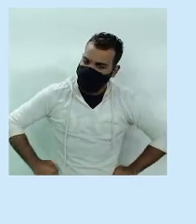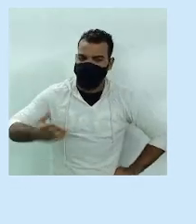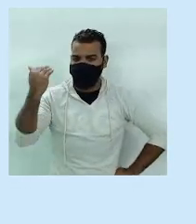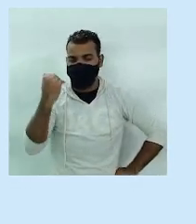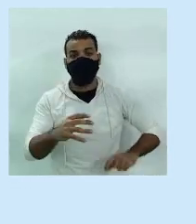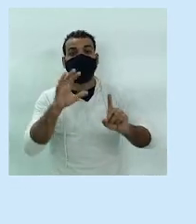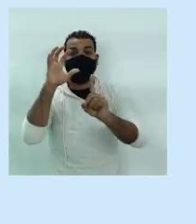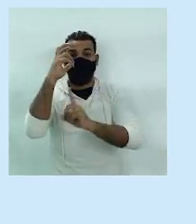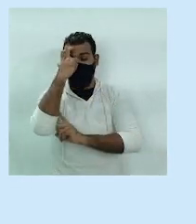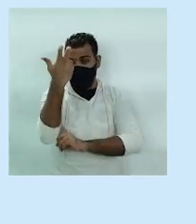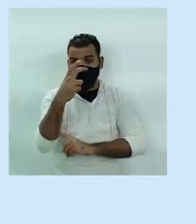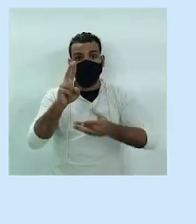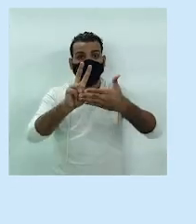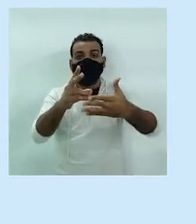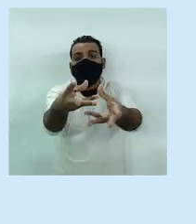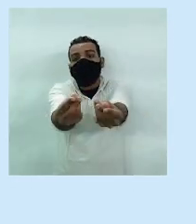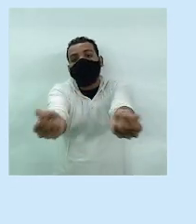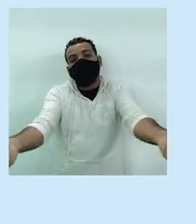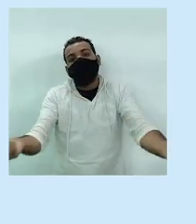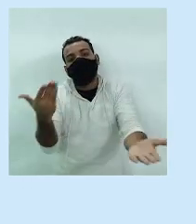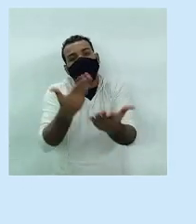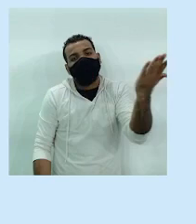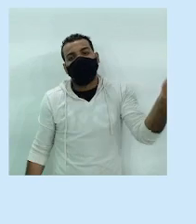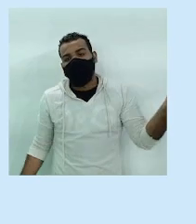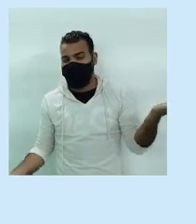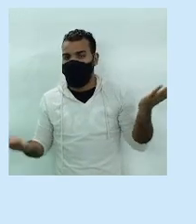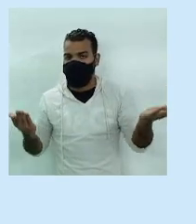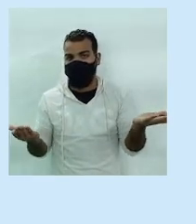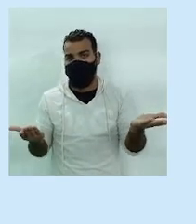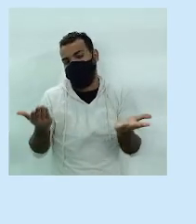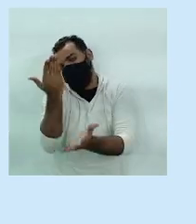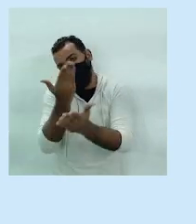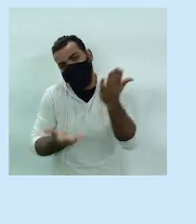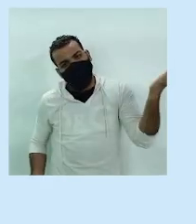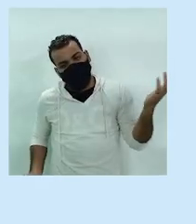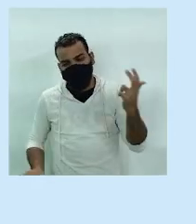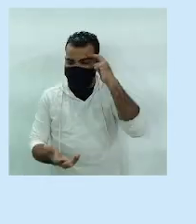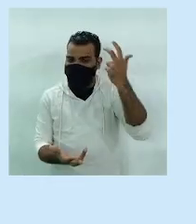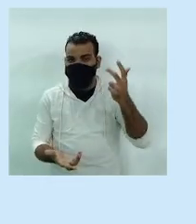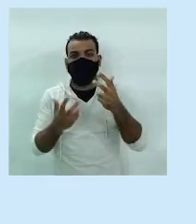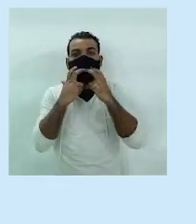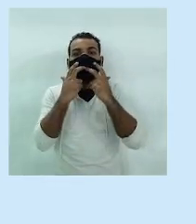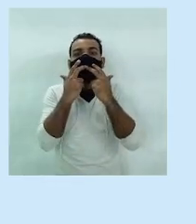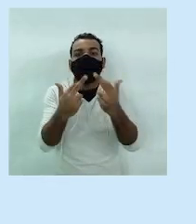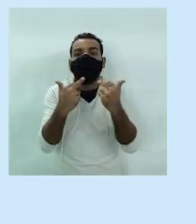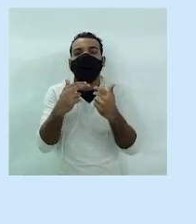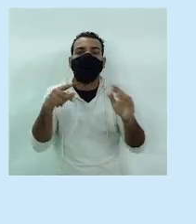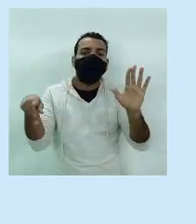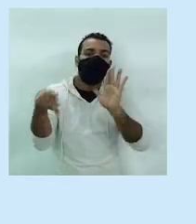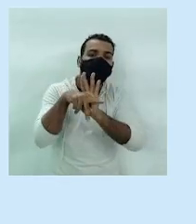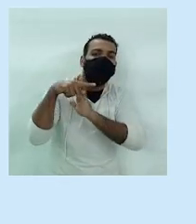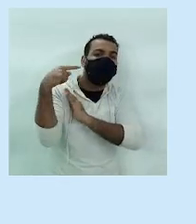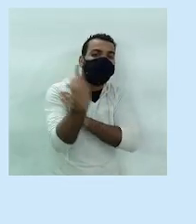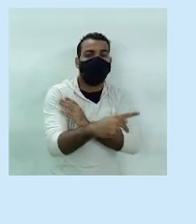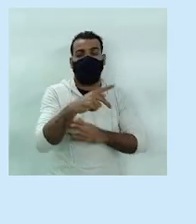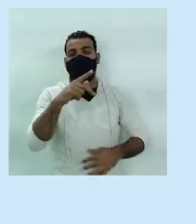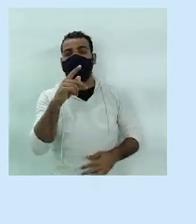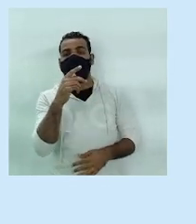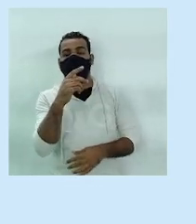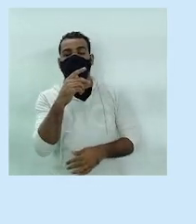Então, vocês vão ter agora, na realidade, uma perda cultural e material desse que é a